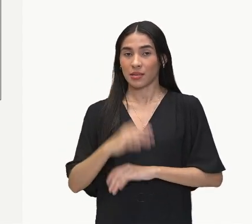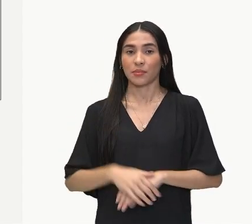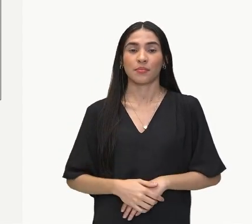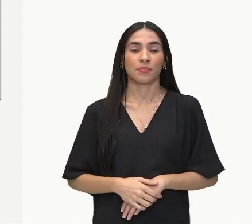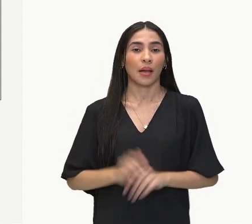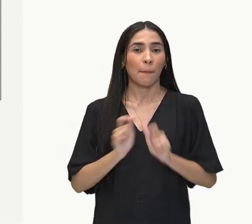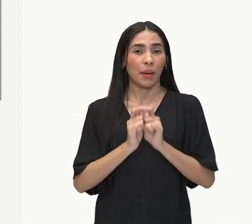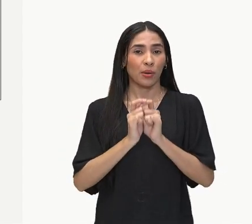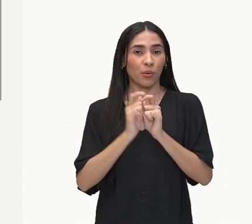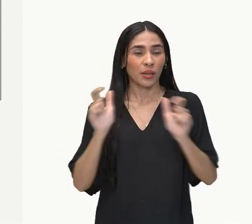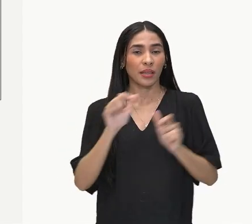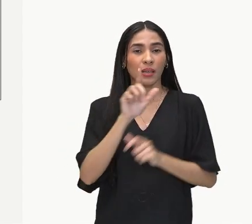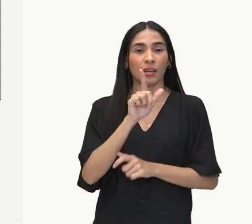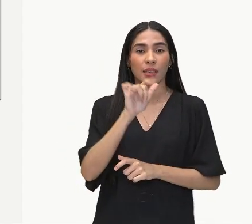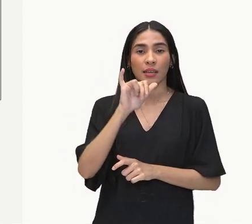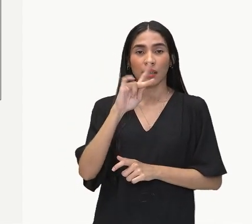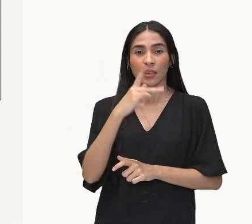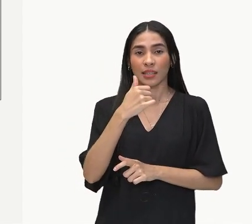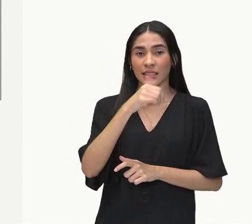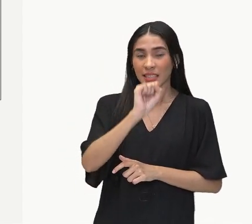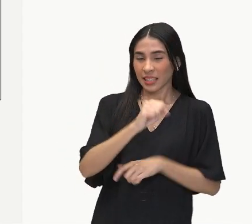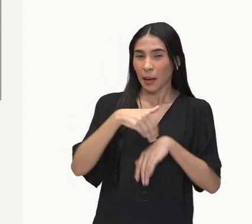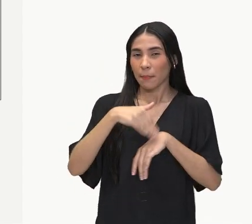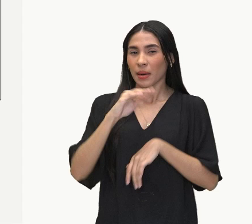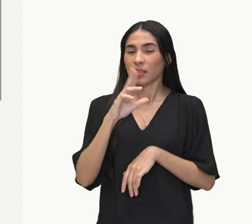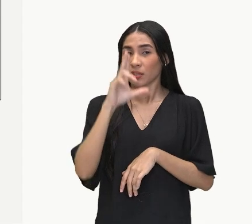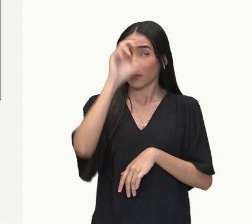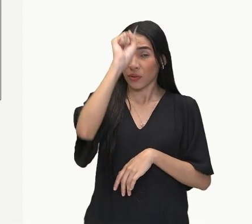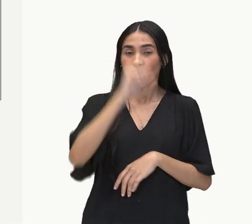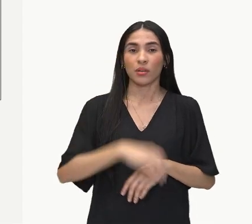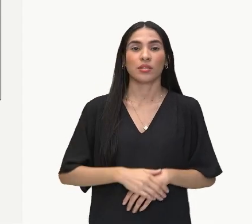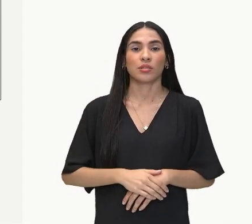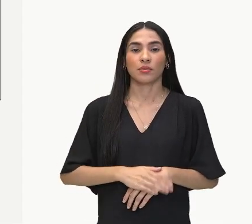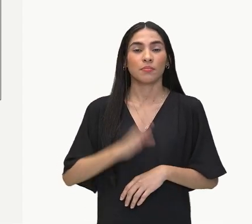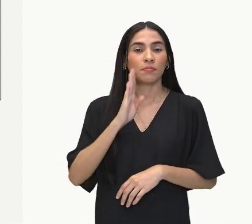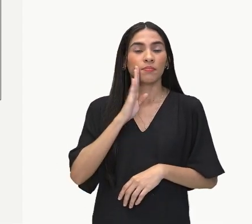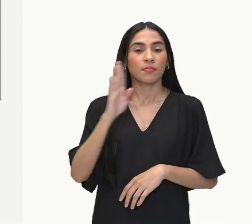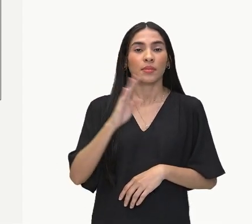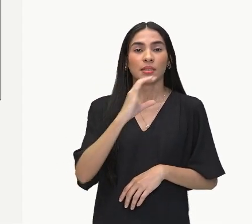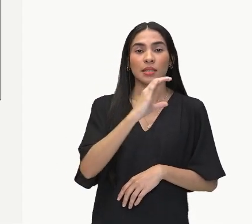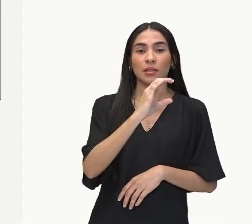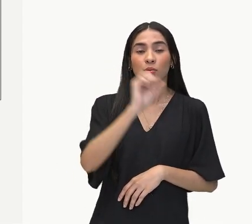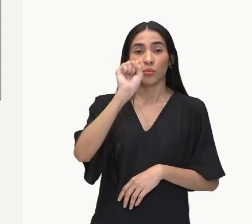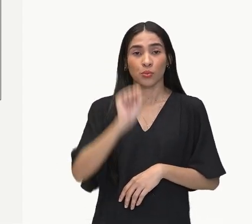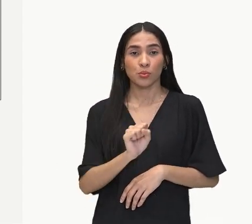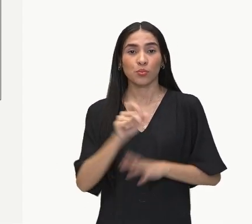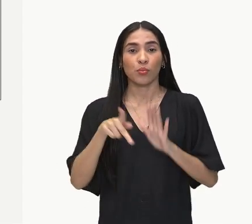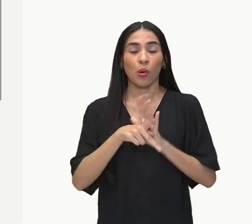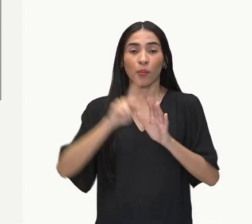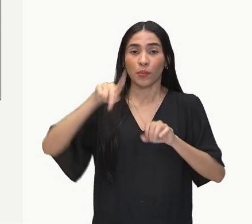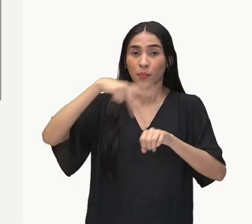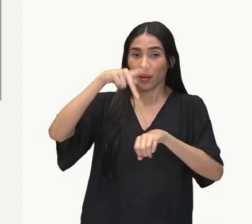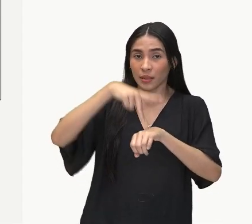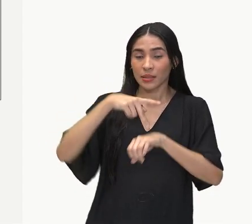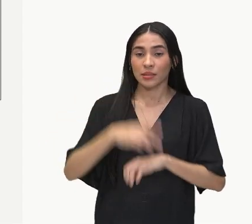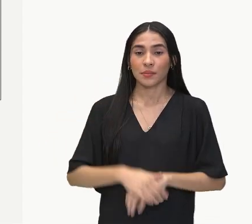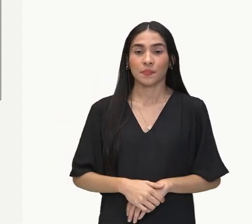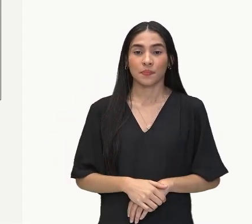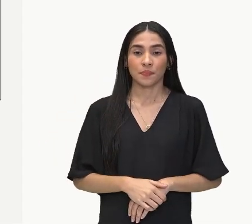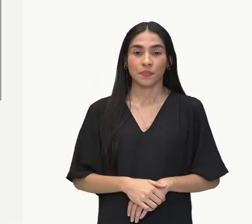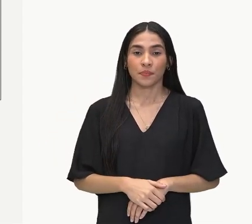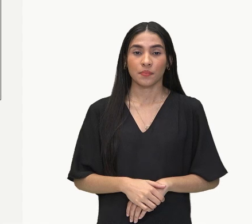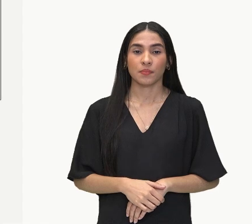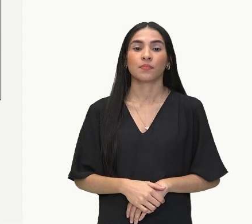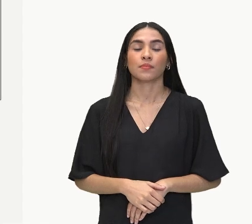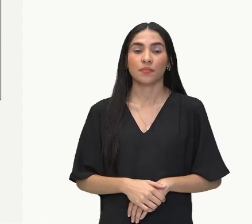linhas férreas, elas estão concentradas na parte centro-sul do nosso país. Em relação ao